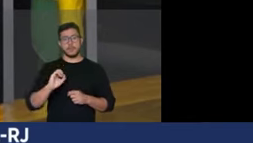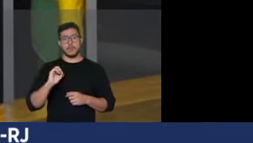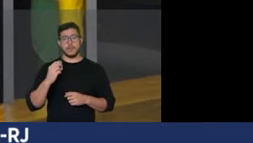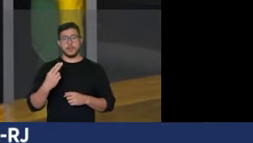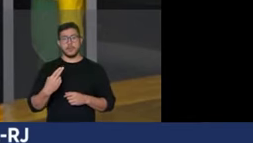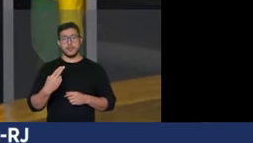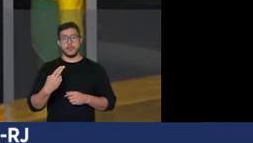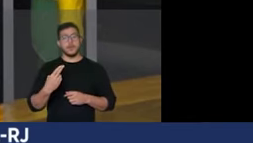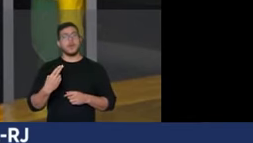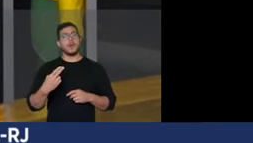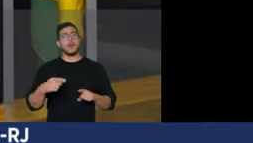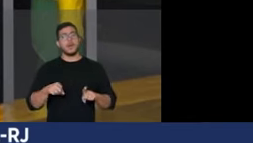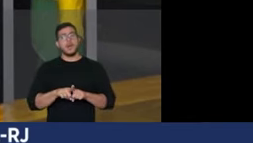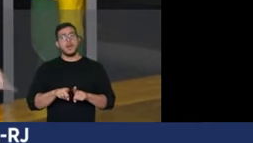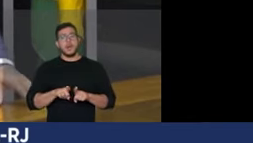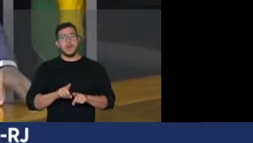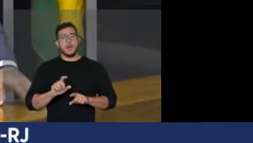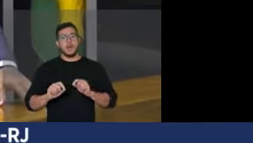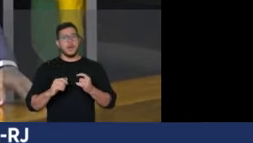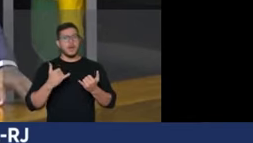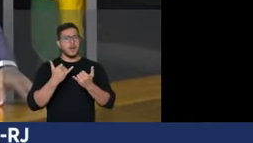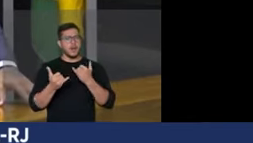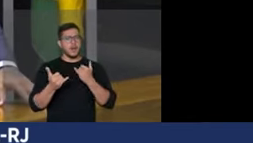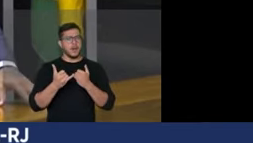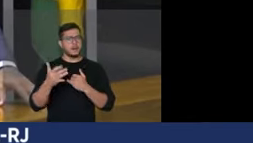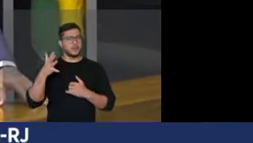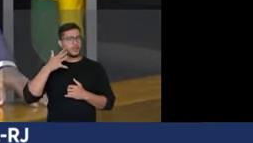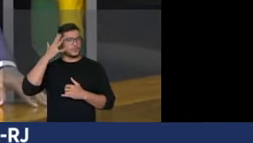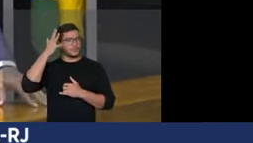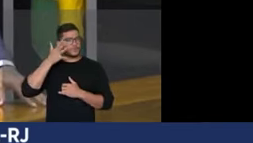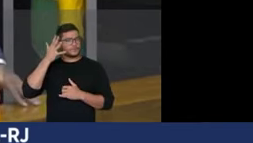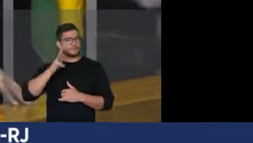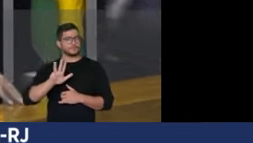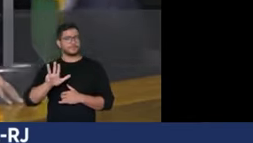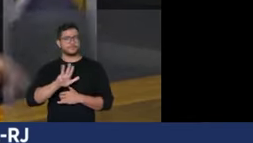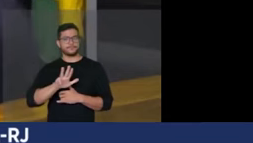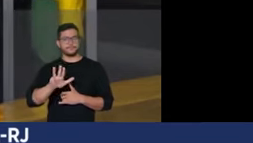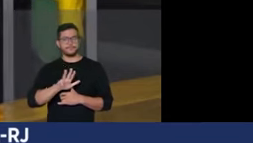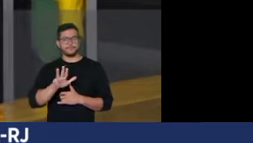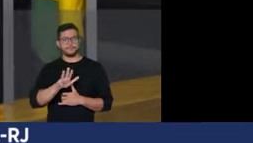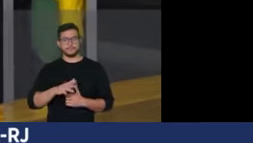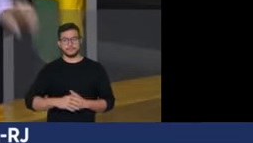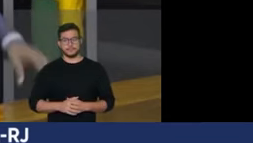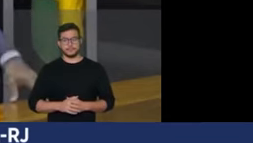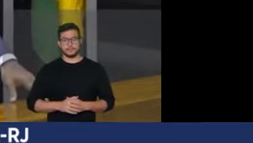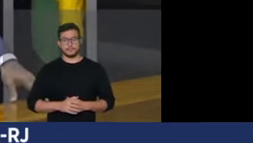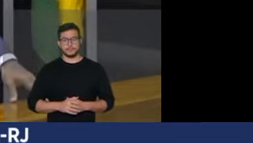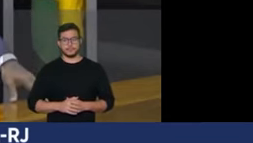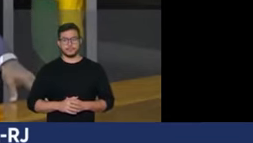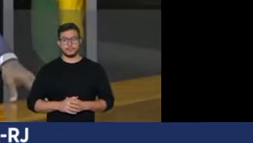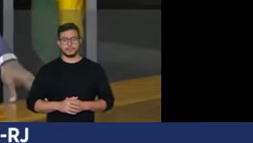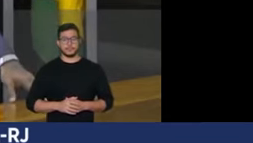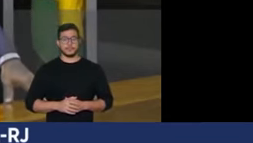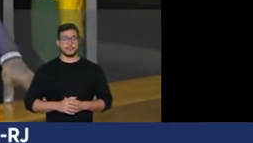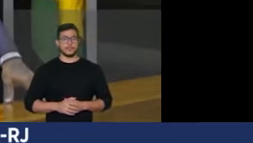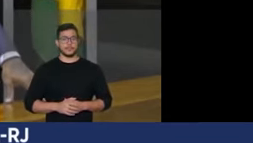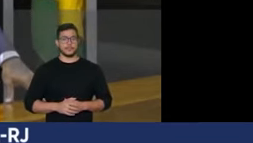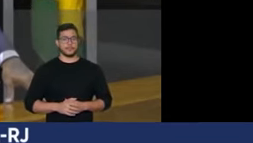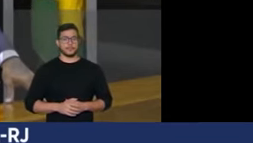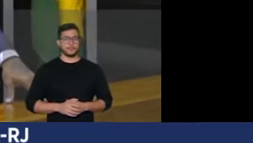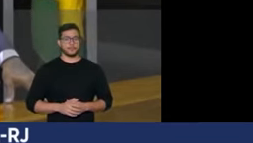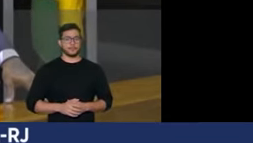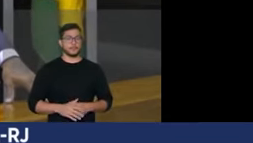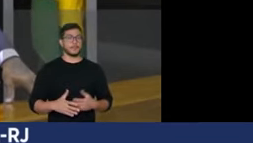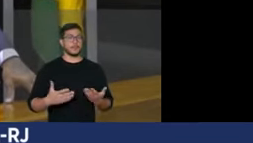um discurso que se assemelha muito ao do ex-presidente Lula. Isso não é coincidência. Eles